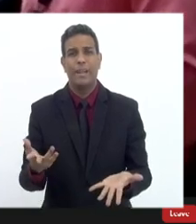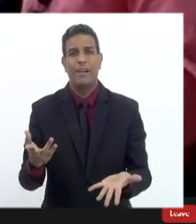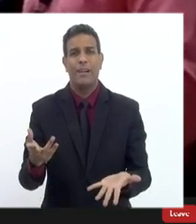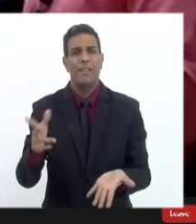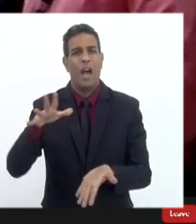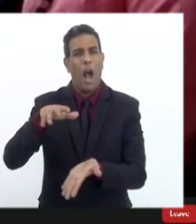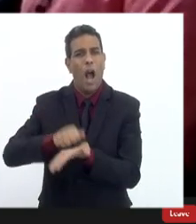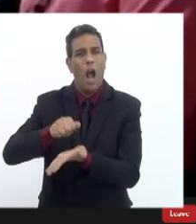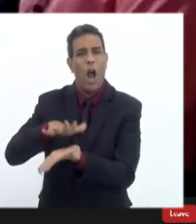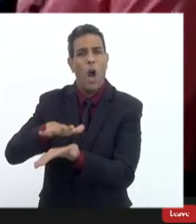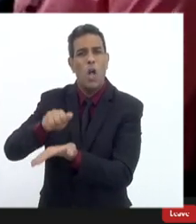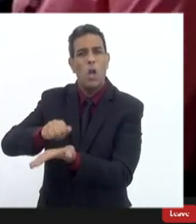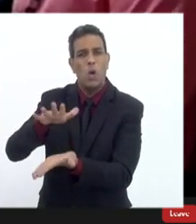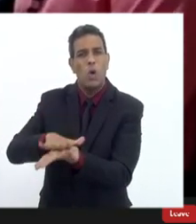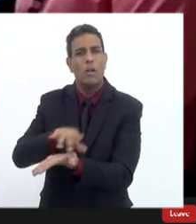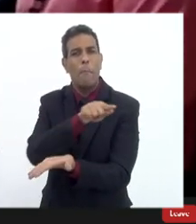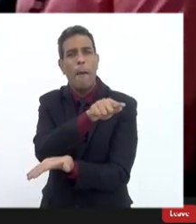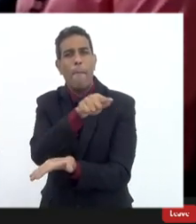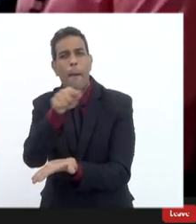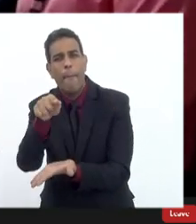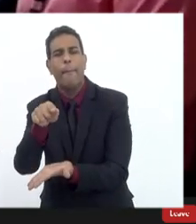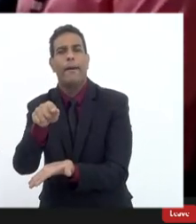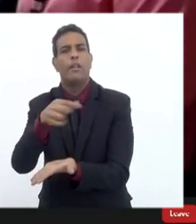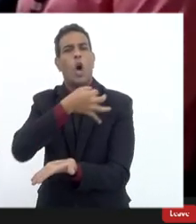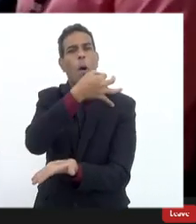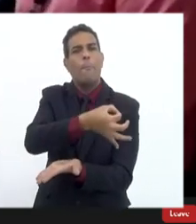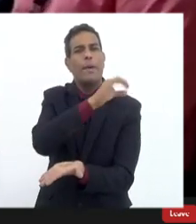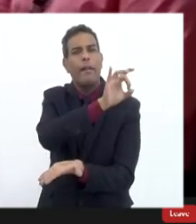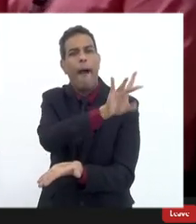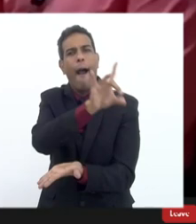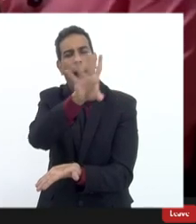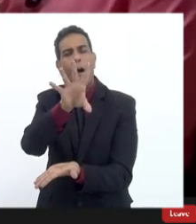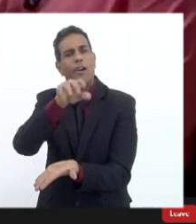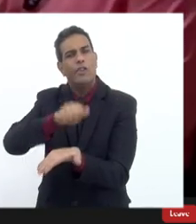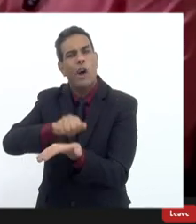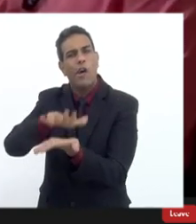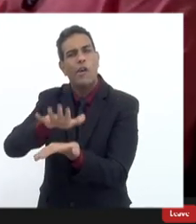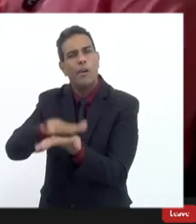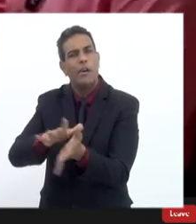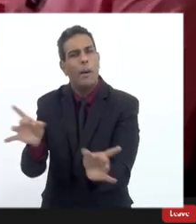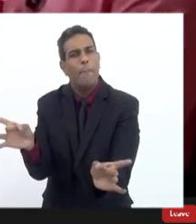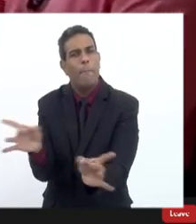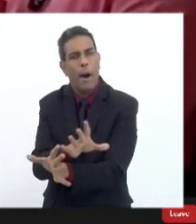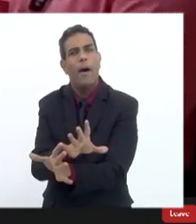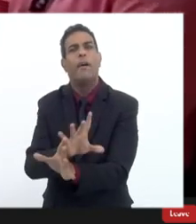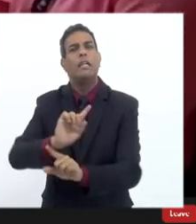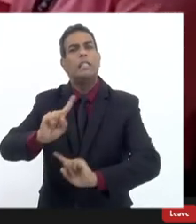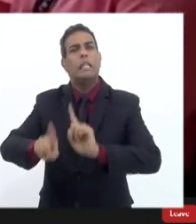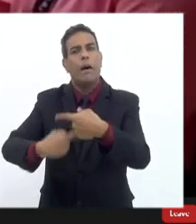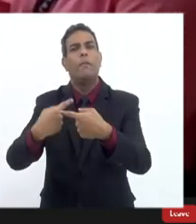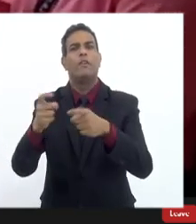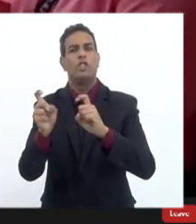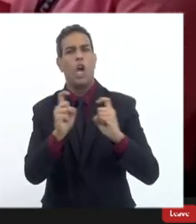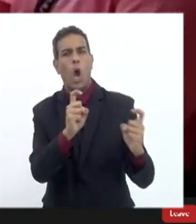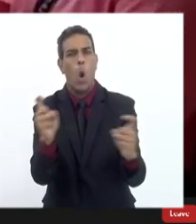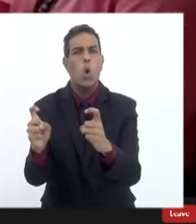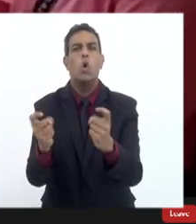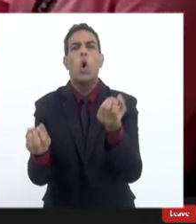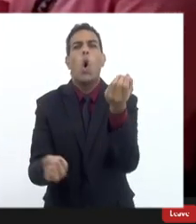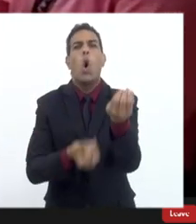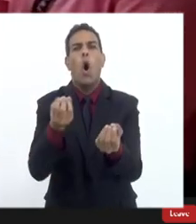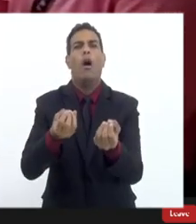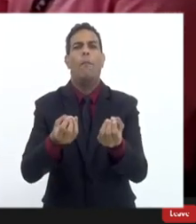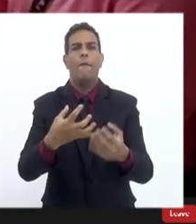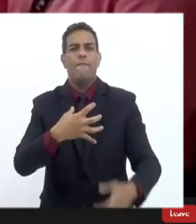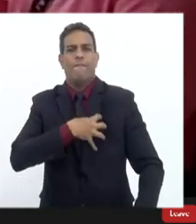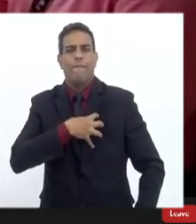anotações sobre participação de todos. Eu acho que a gente vai se debruçar também sobre os